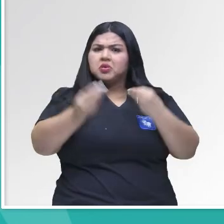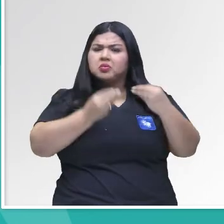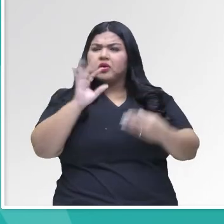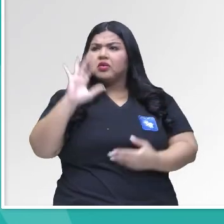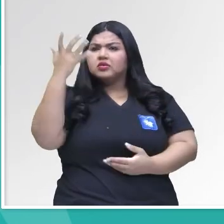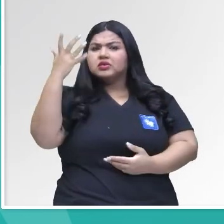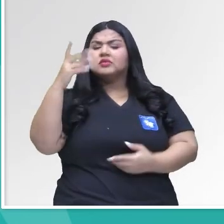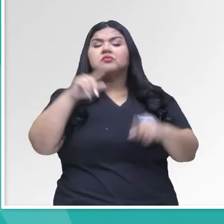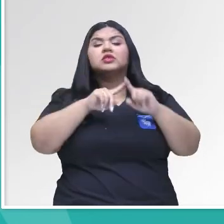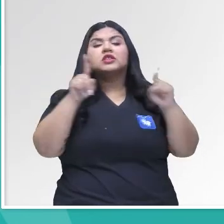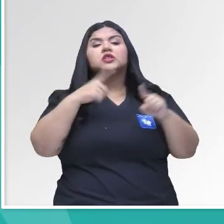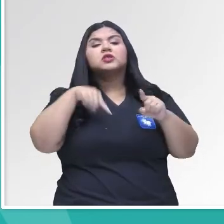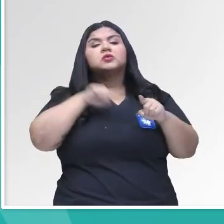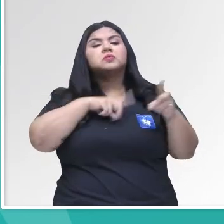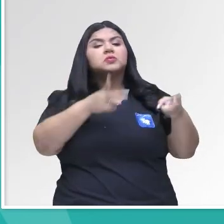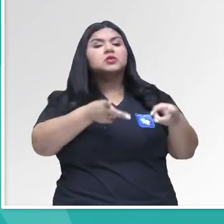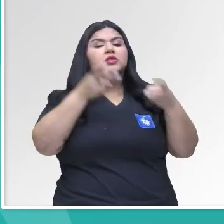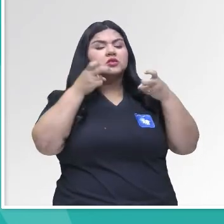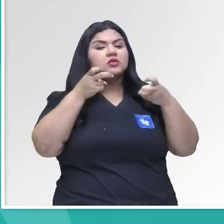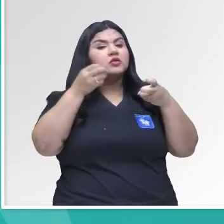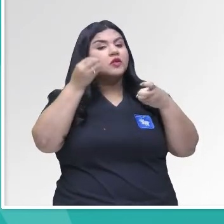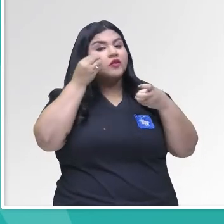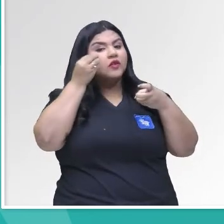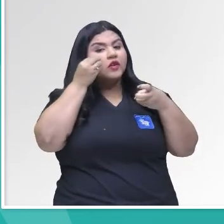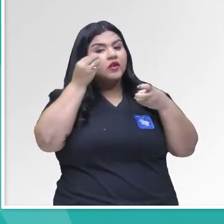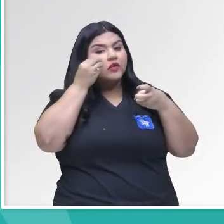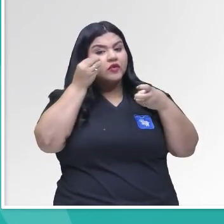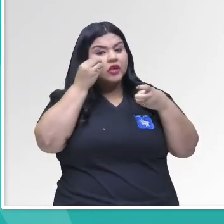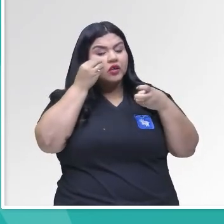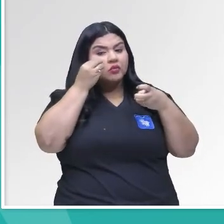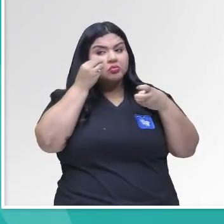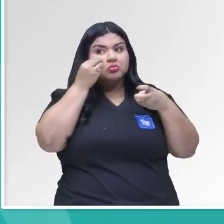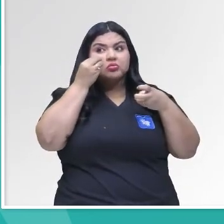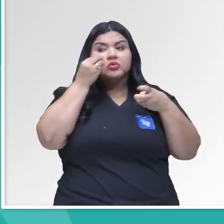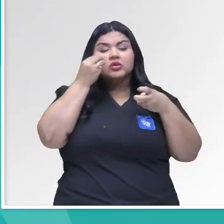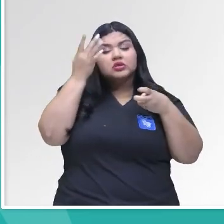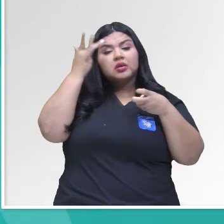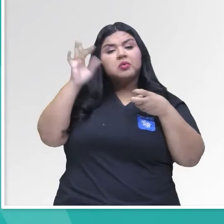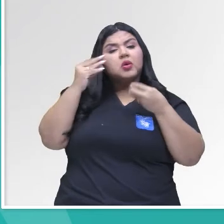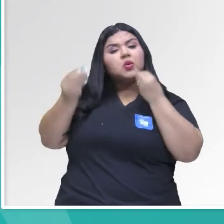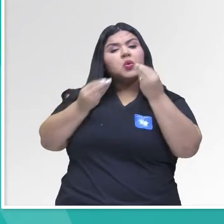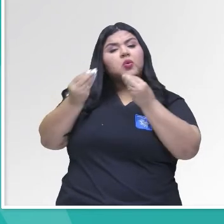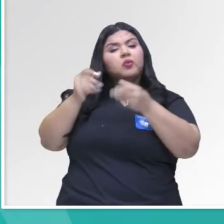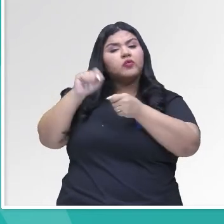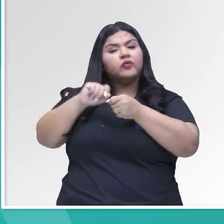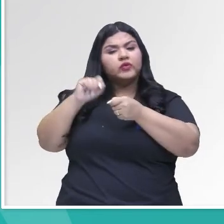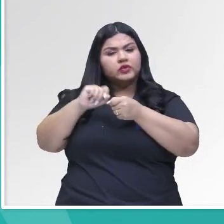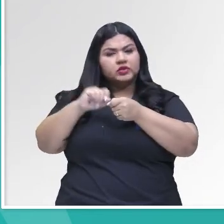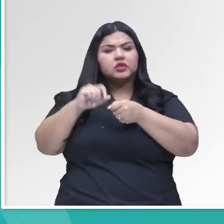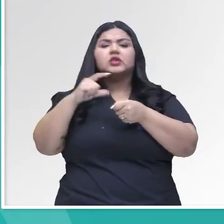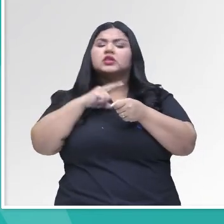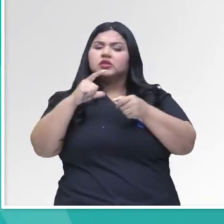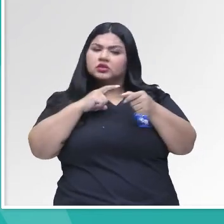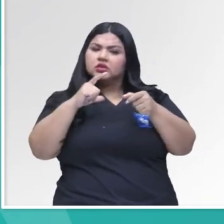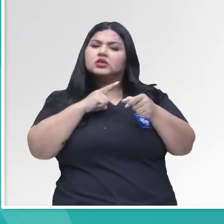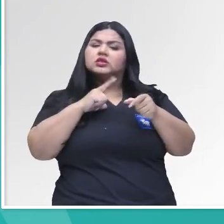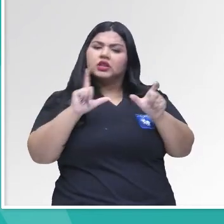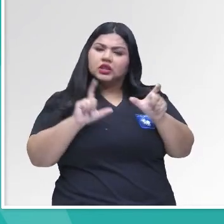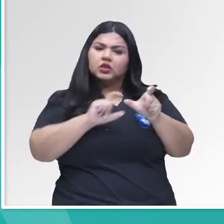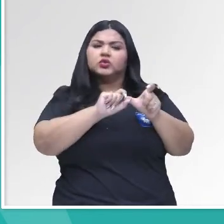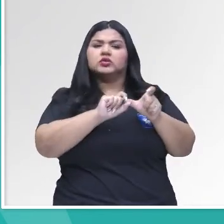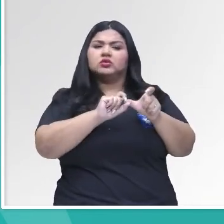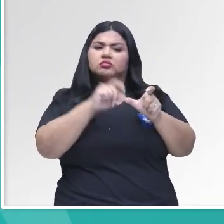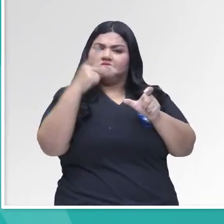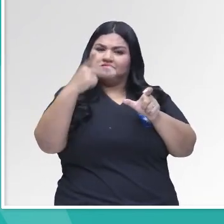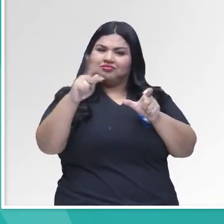nós percebemos, vemos e ficamos sem saber o que fazer. Mas existem explicações e tem conjunção para isso também. Tá